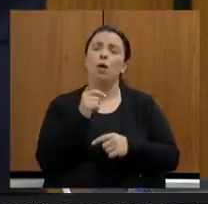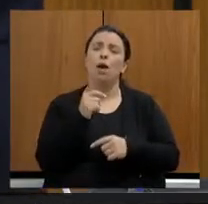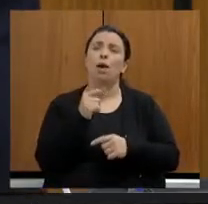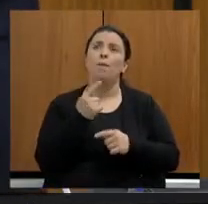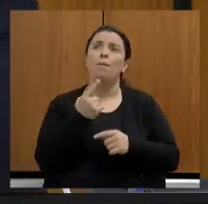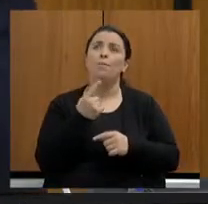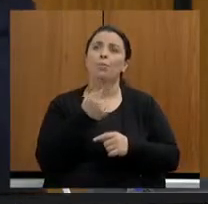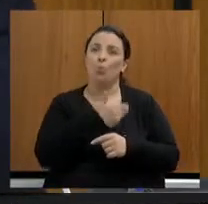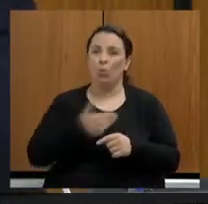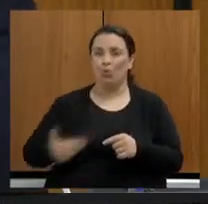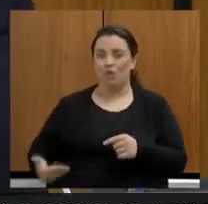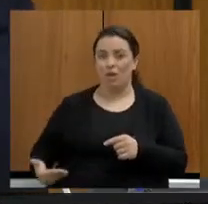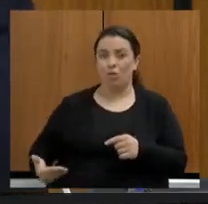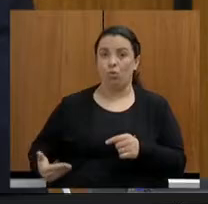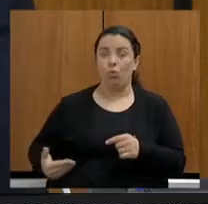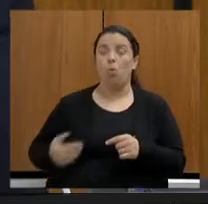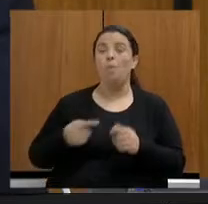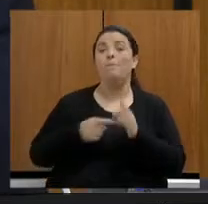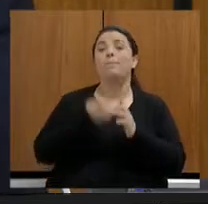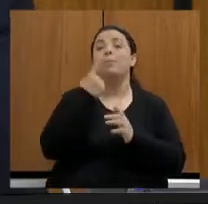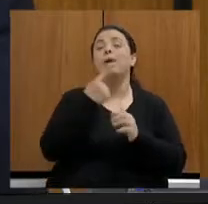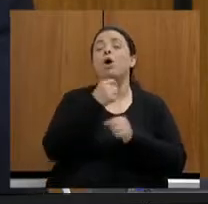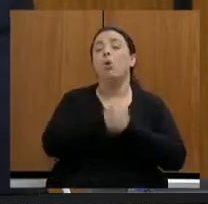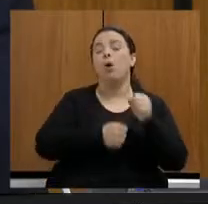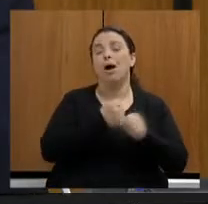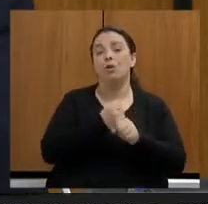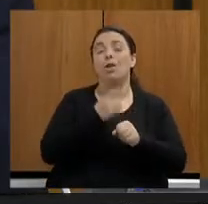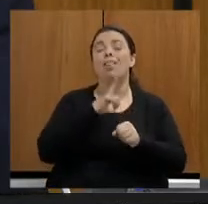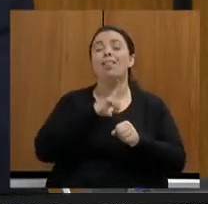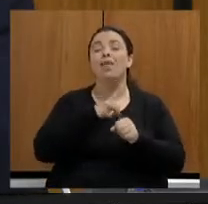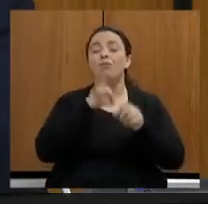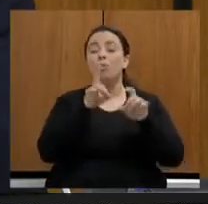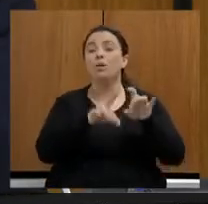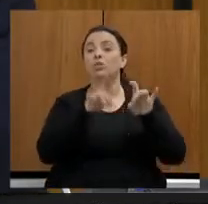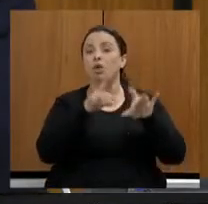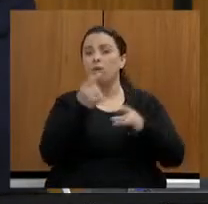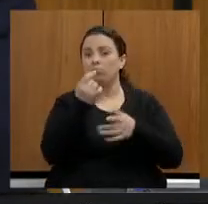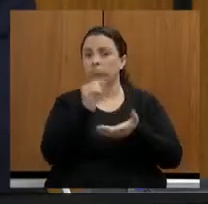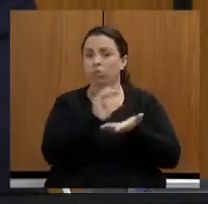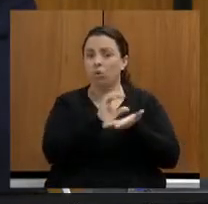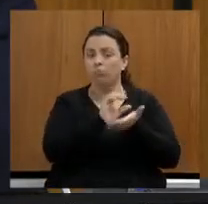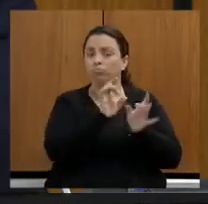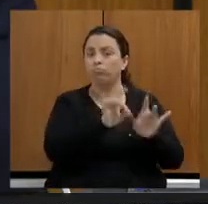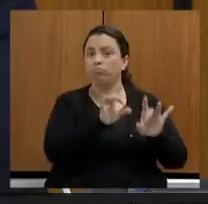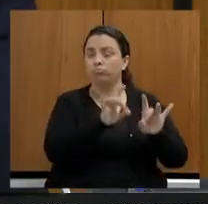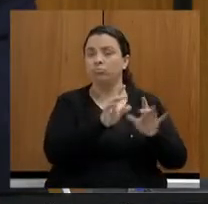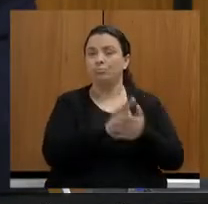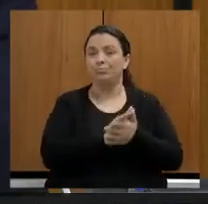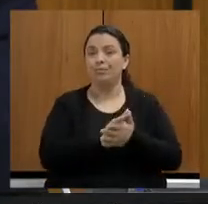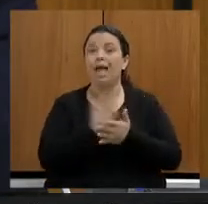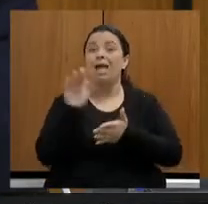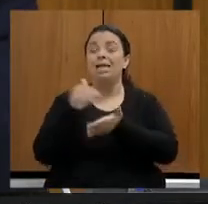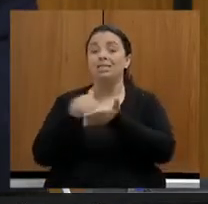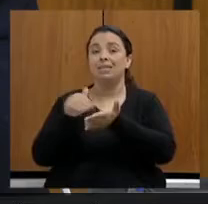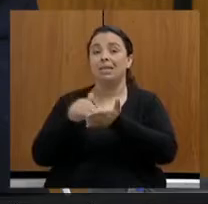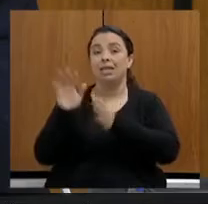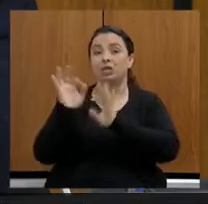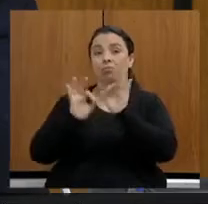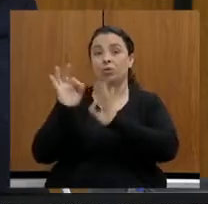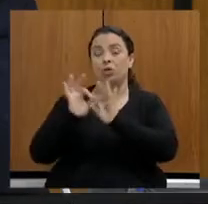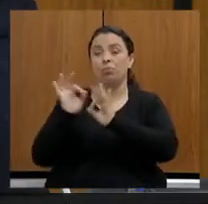de recursos E aí a secretária de planejamento chega para ele diz assim